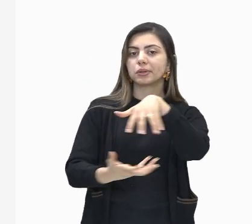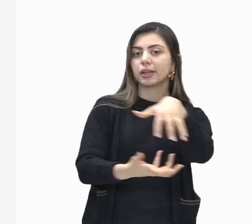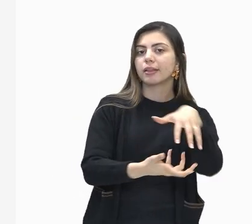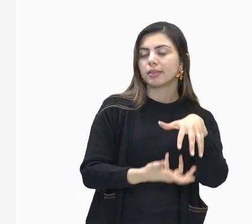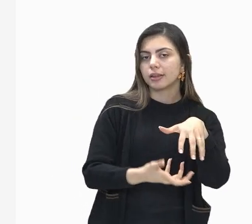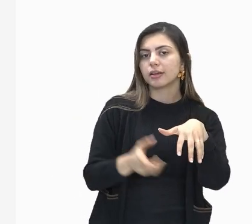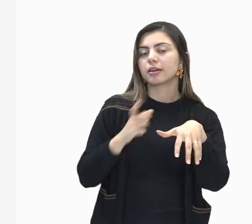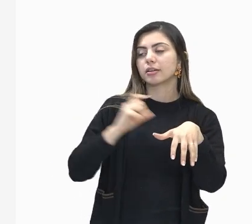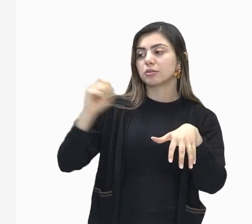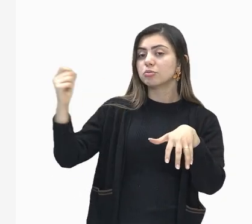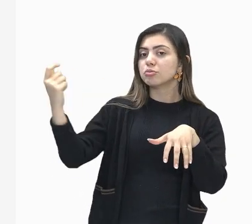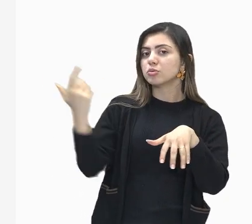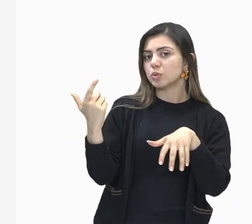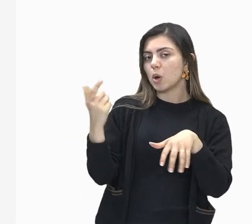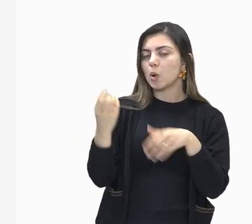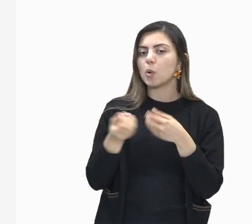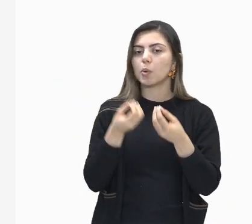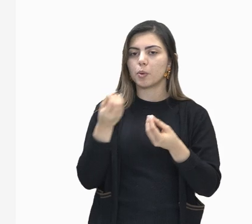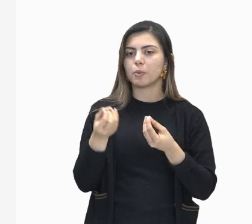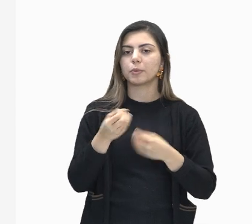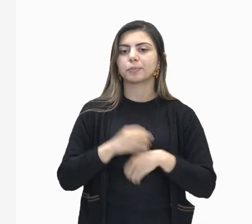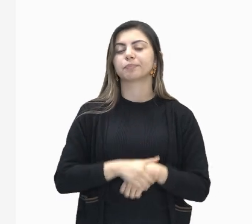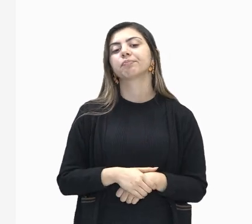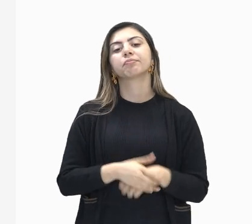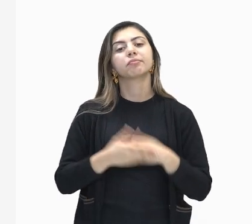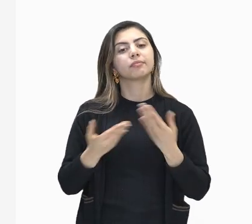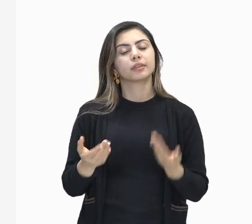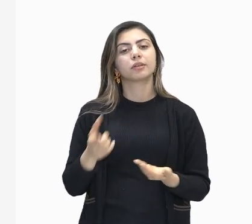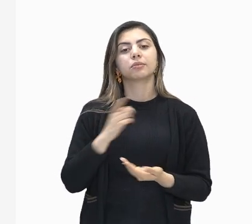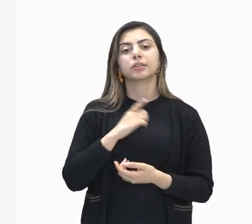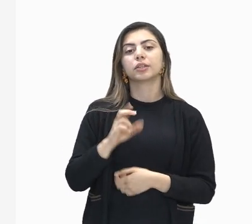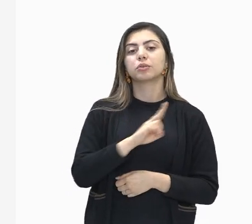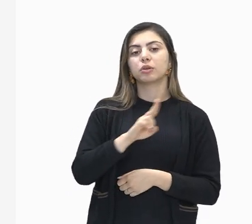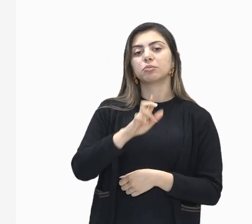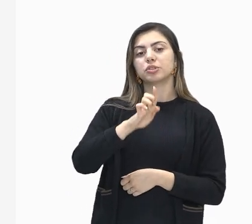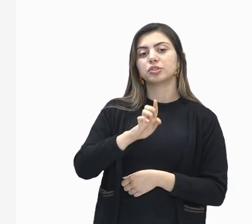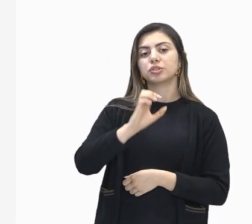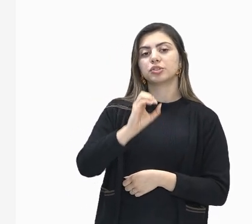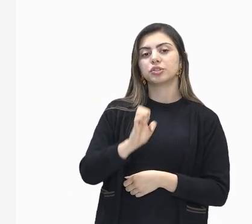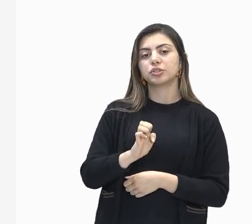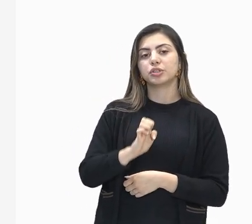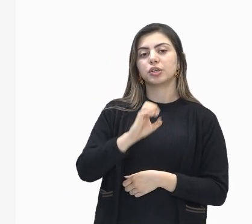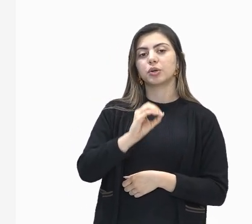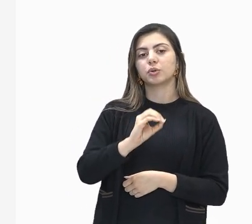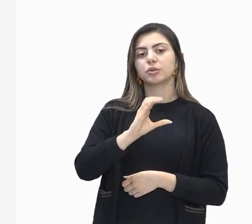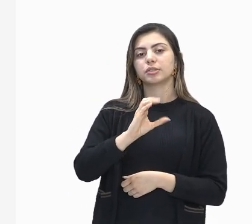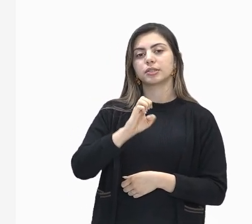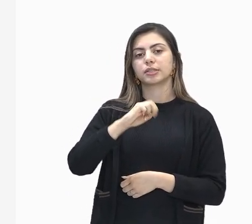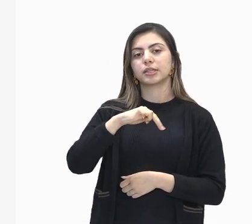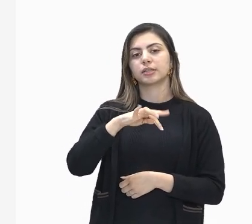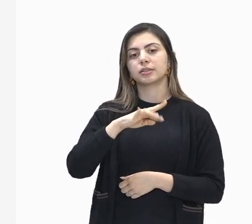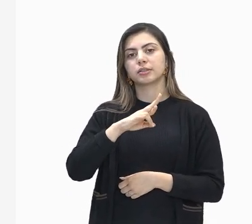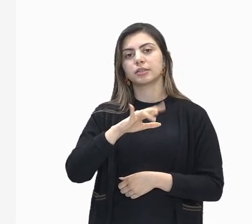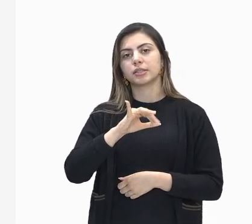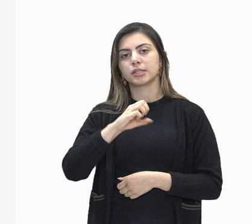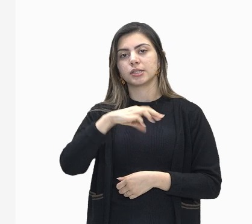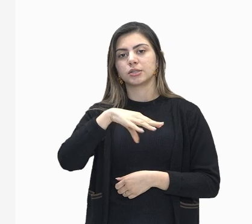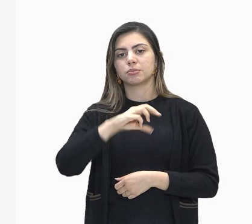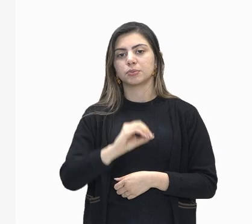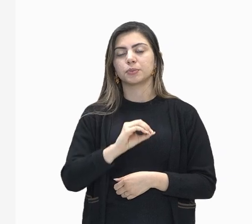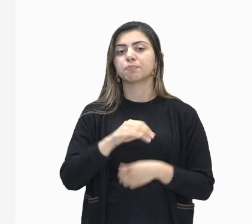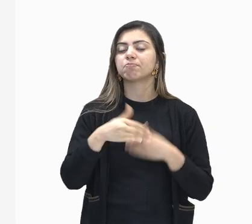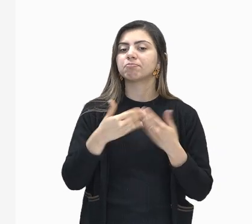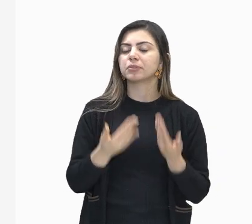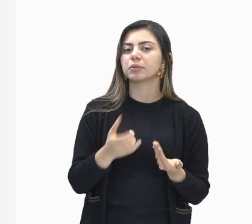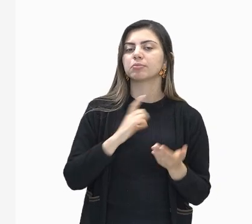e do Sol, né, que foi chamado de geocentrismo. Nesse tipo de